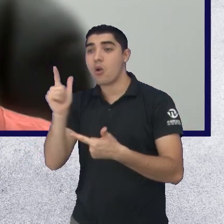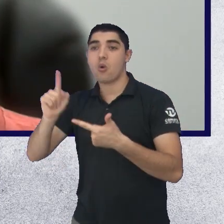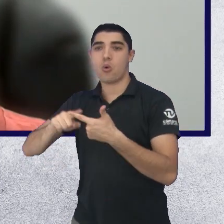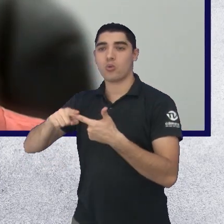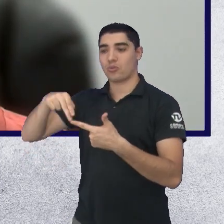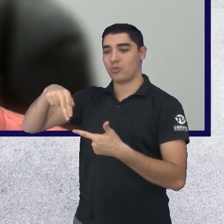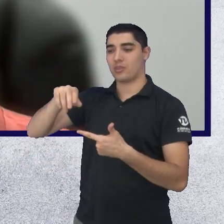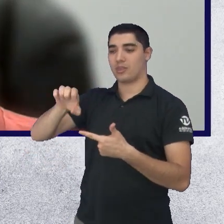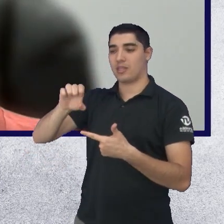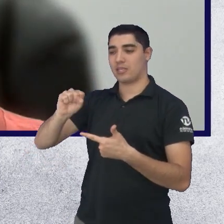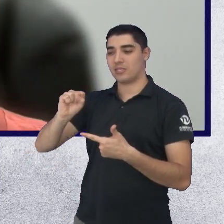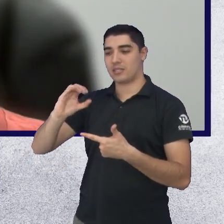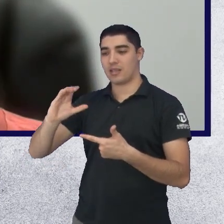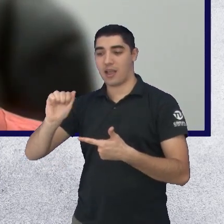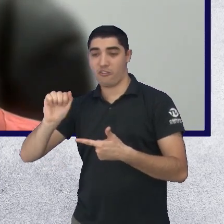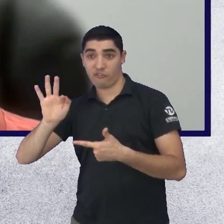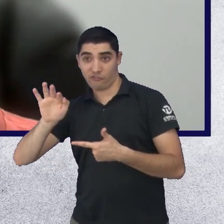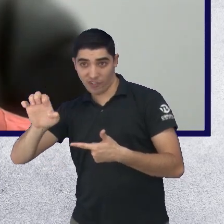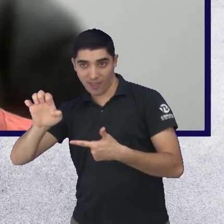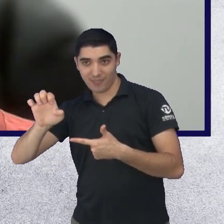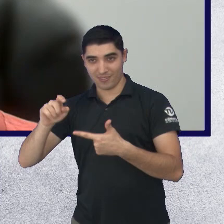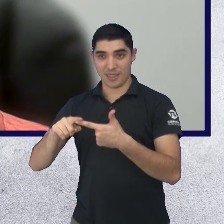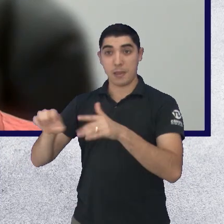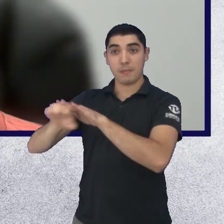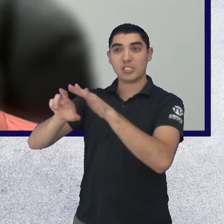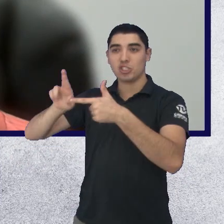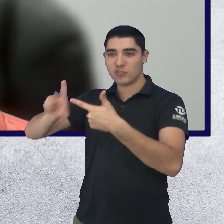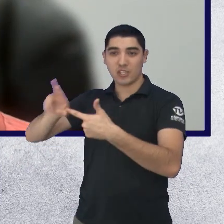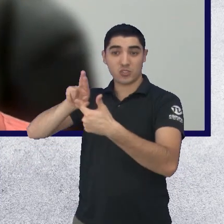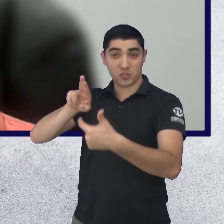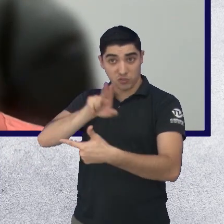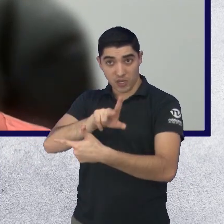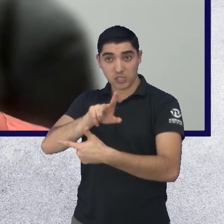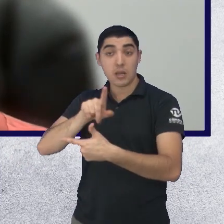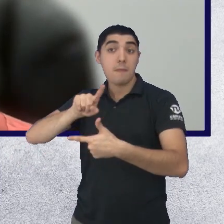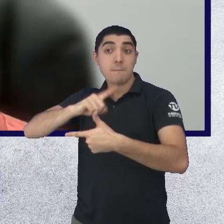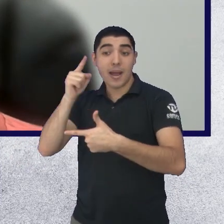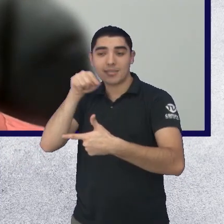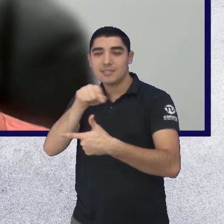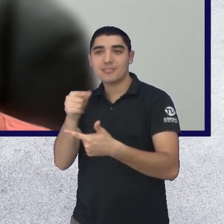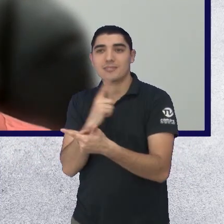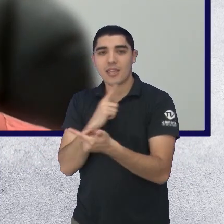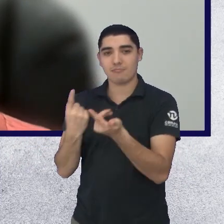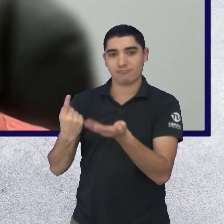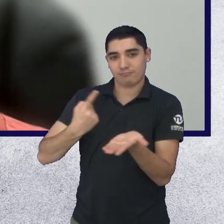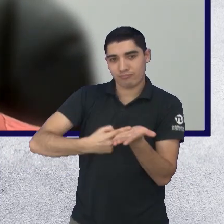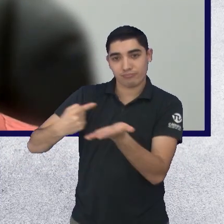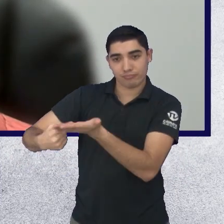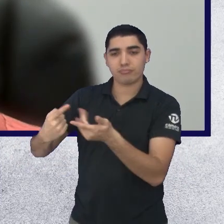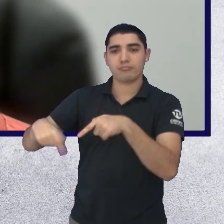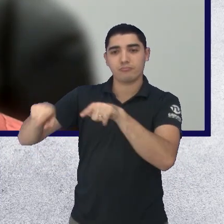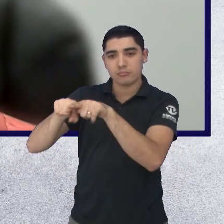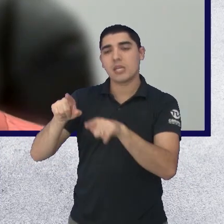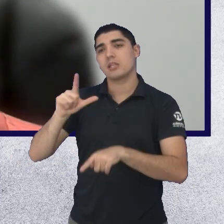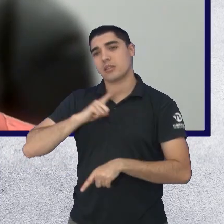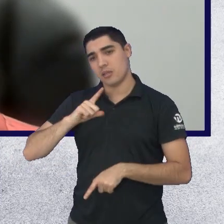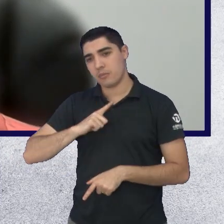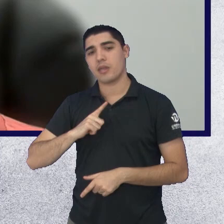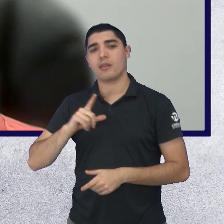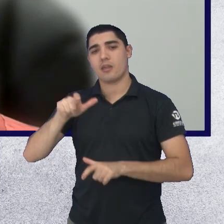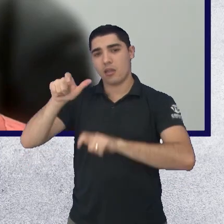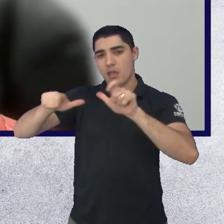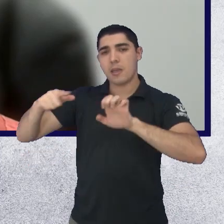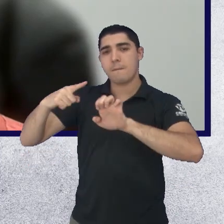por exemplo, dentro da mesma loja, né? Então, são collabs. A gente fala bastante de fornecedores com os empresários, como